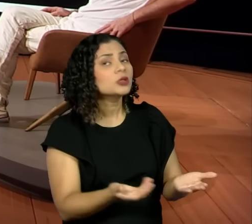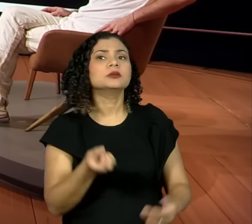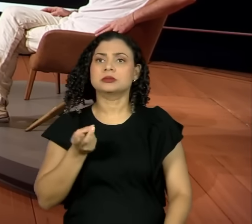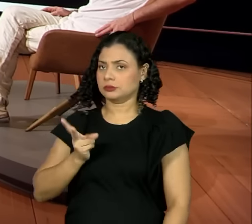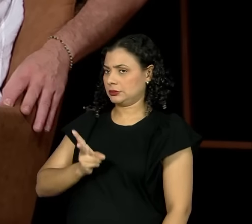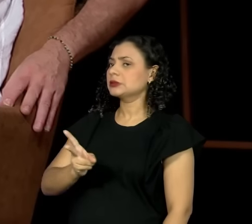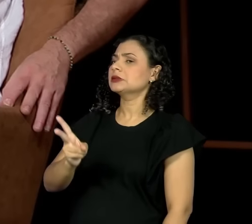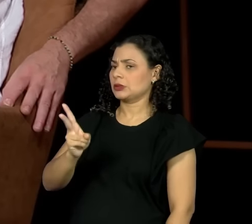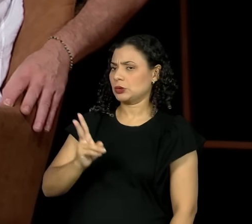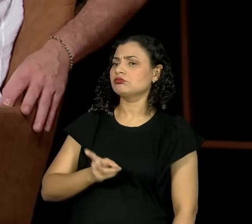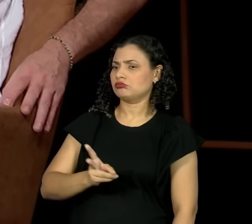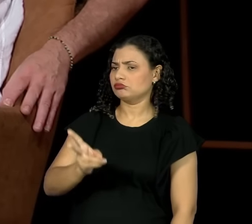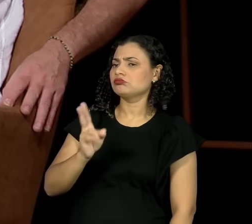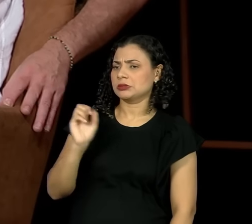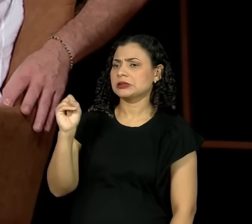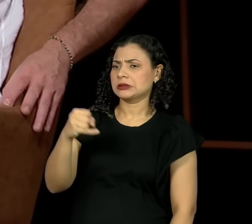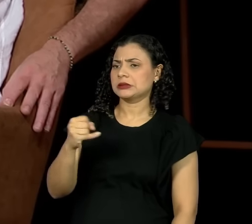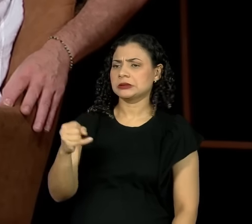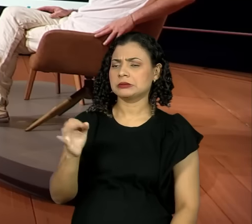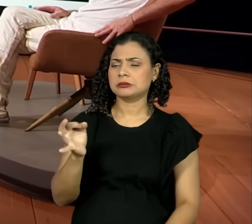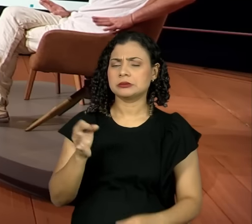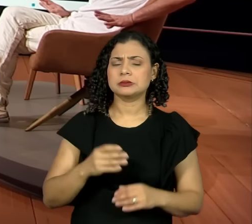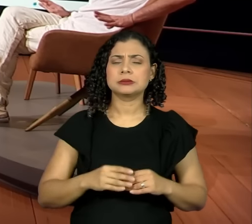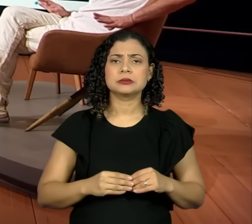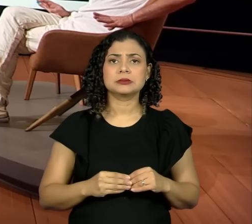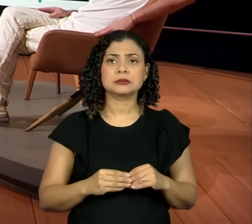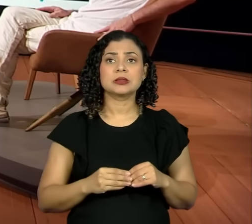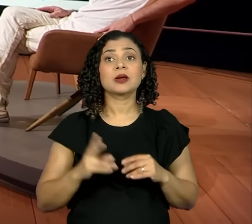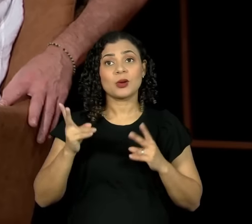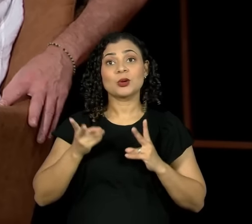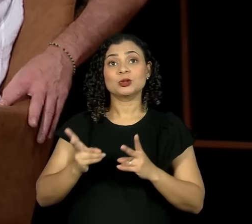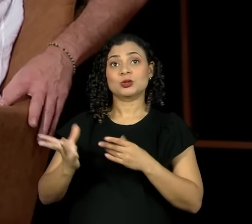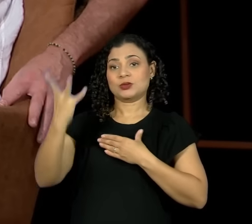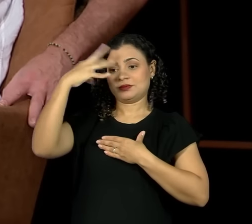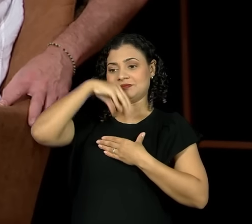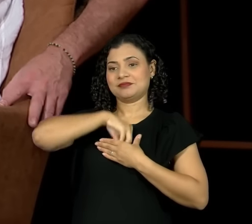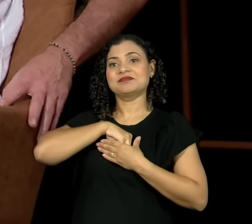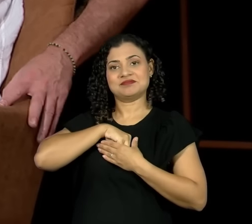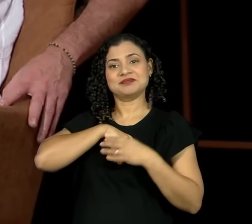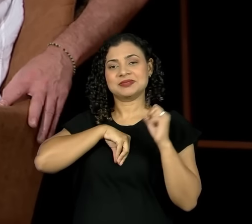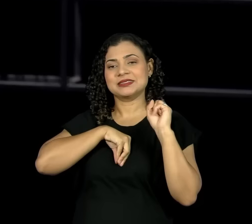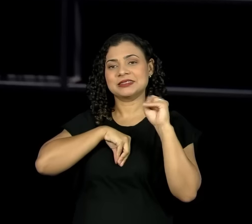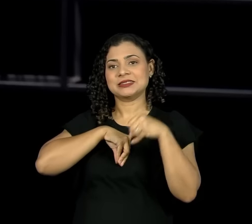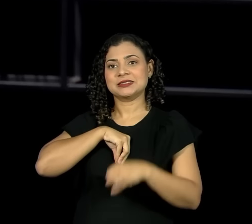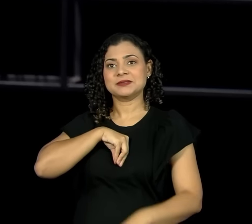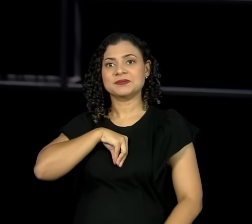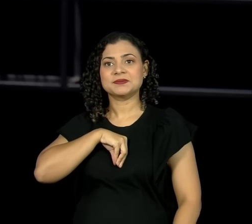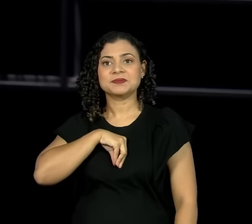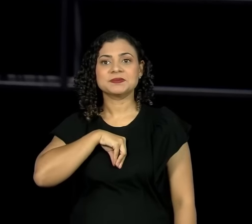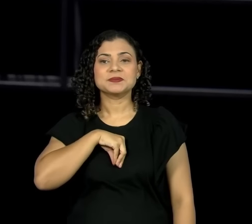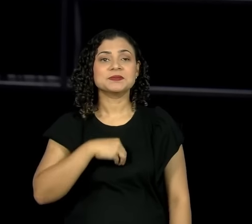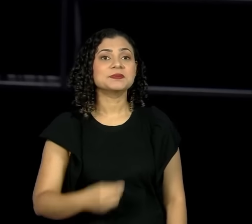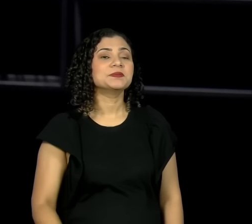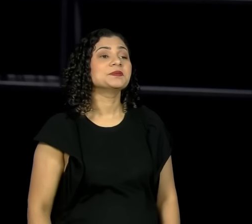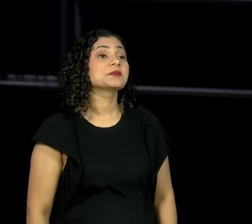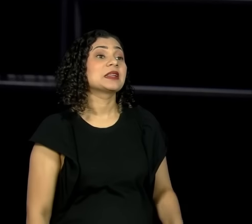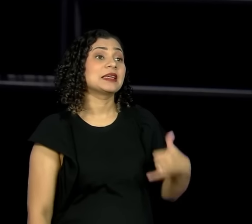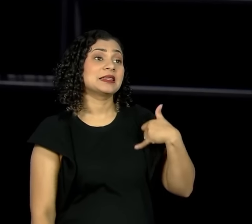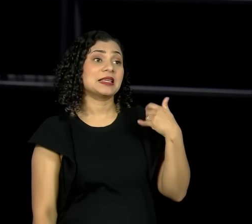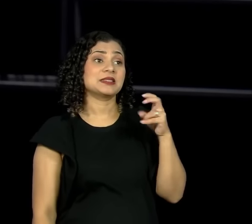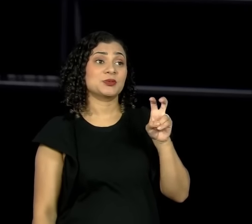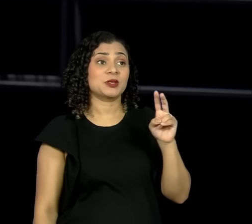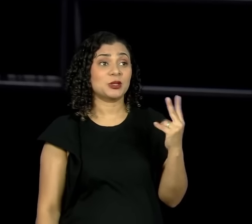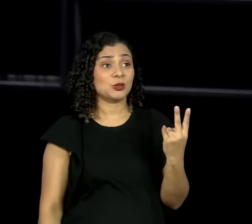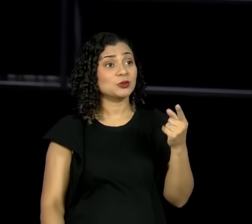sim sim tá guardado aqui em mim né correto aos 52 anos de